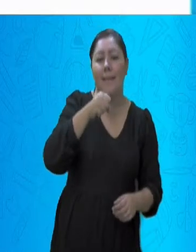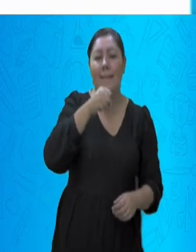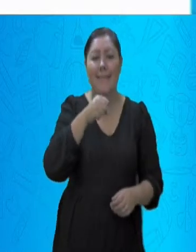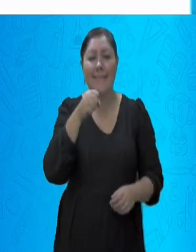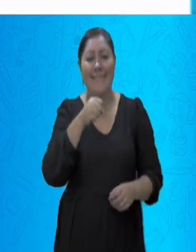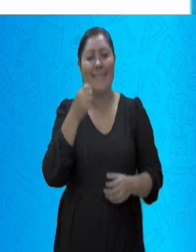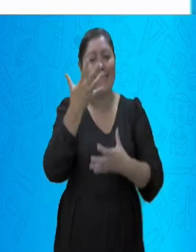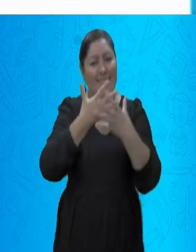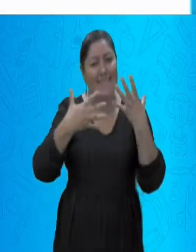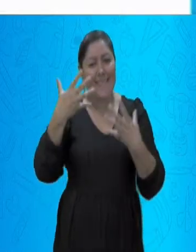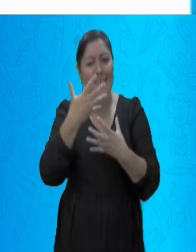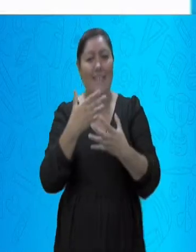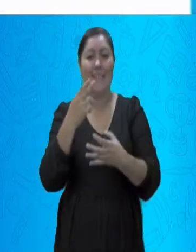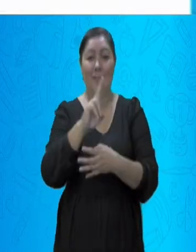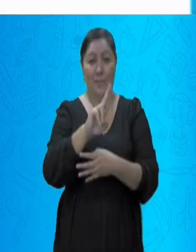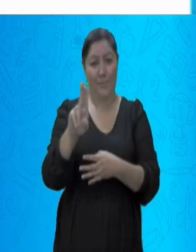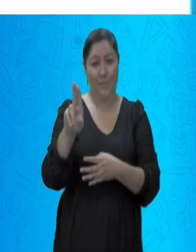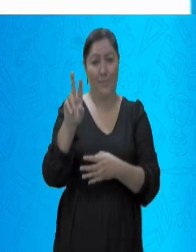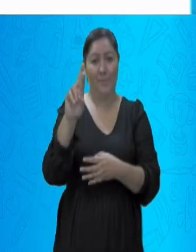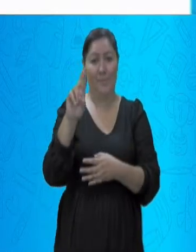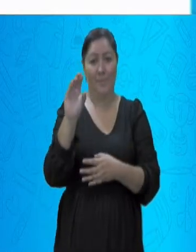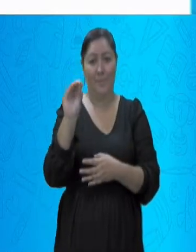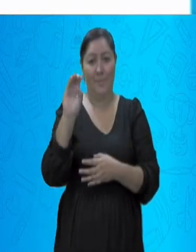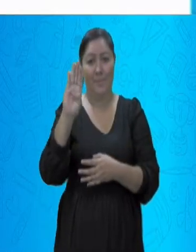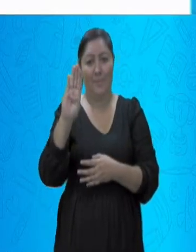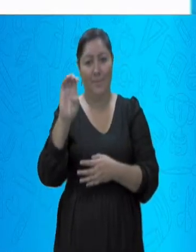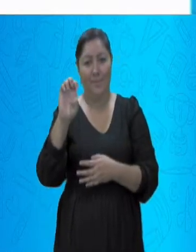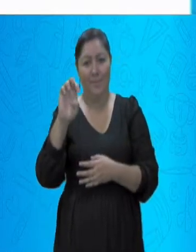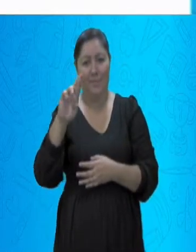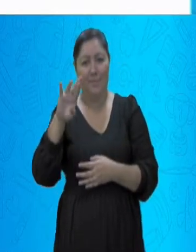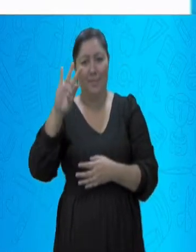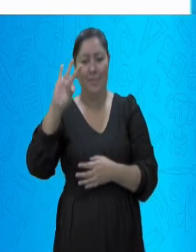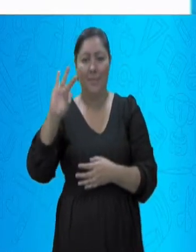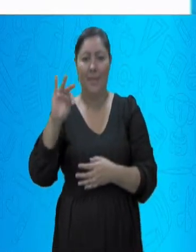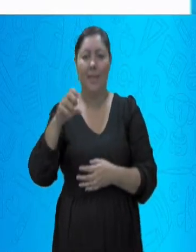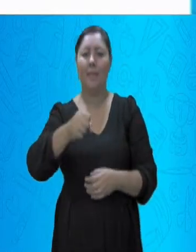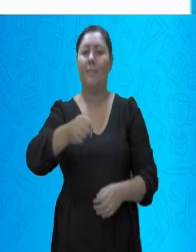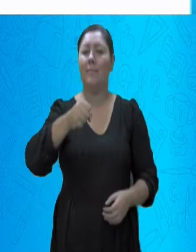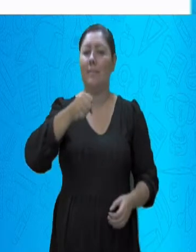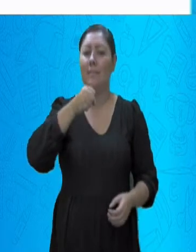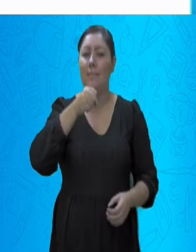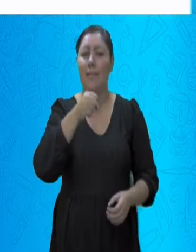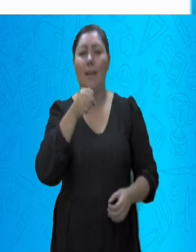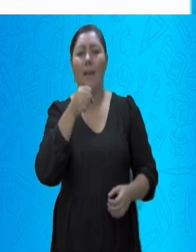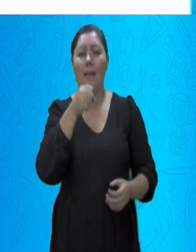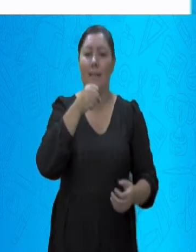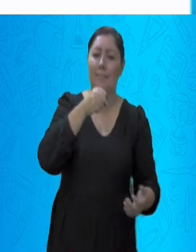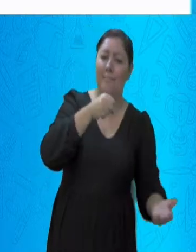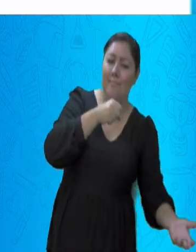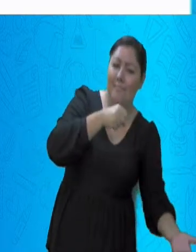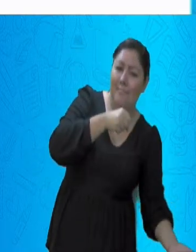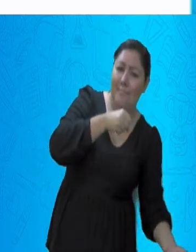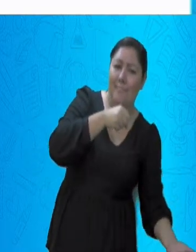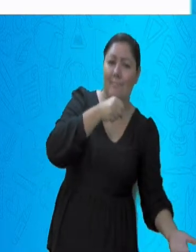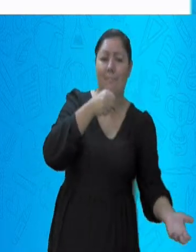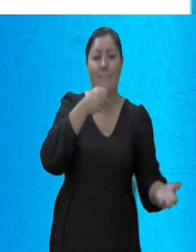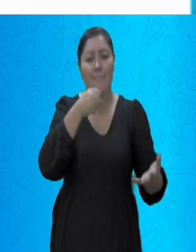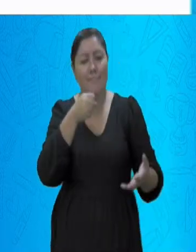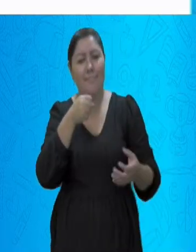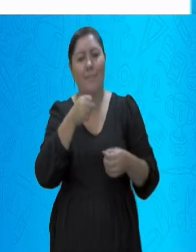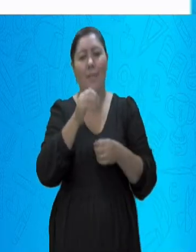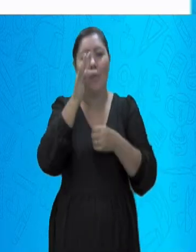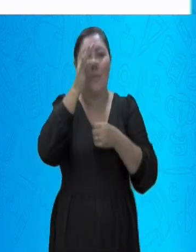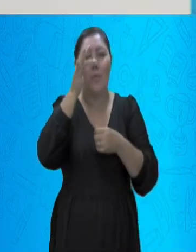de Roberto Carlos, vem logo na mente a imagem cantor Roberto Carlos. A gente tem uma outra situação aí para quem gosta